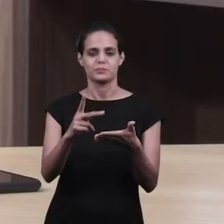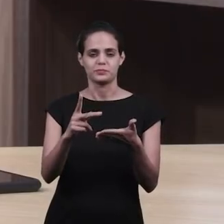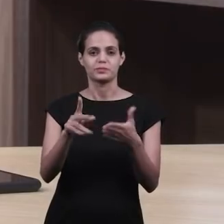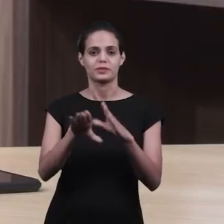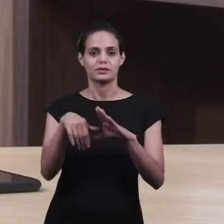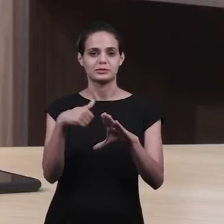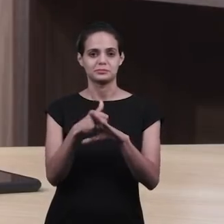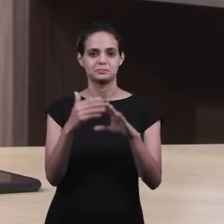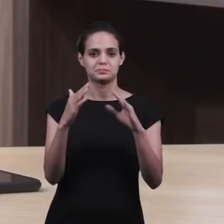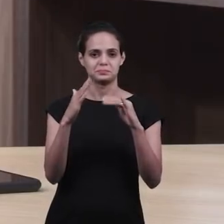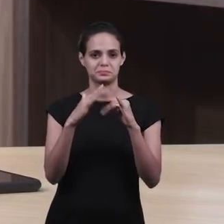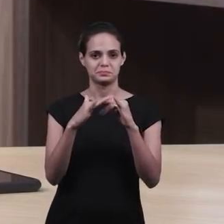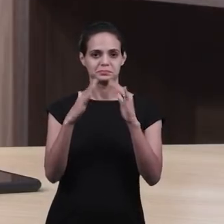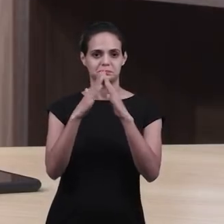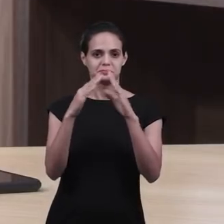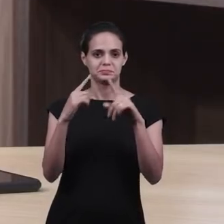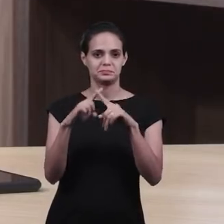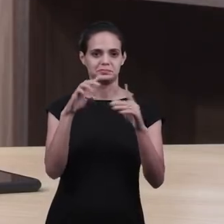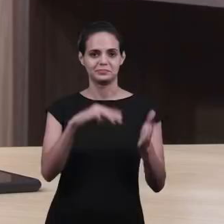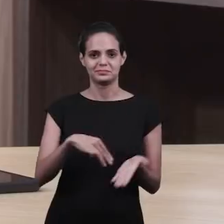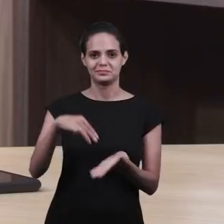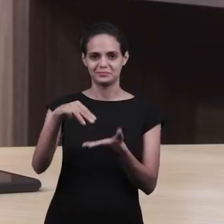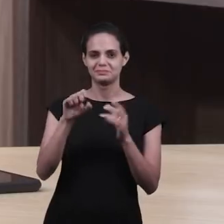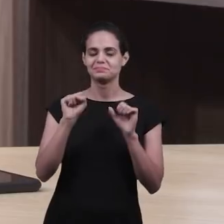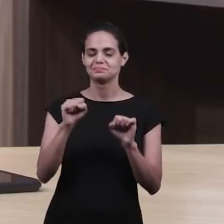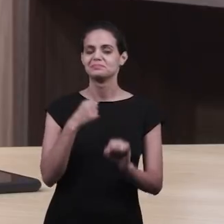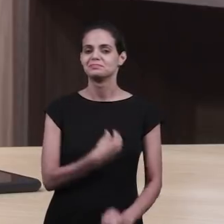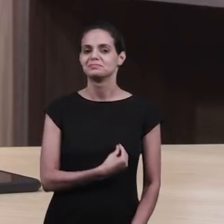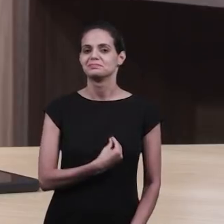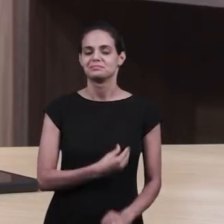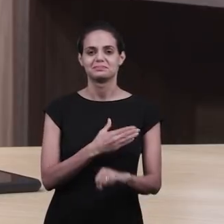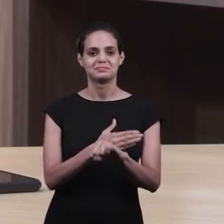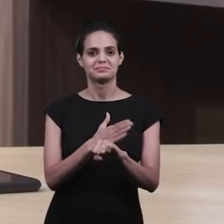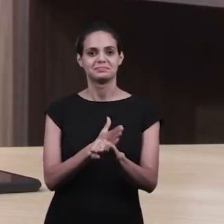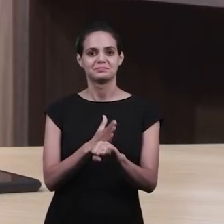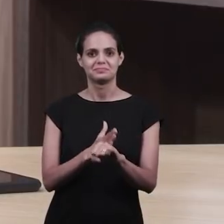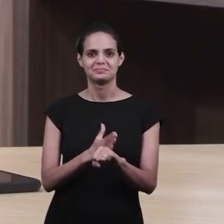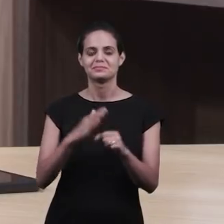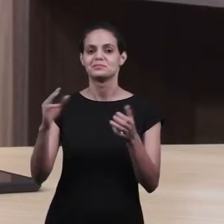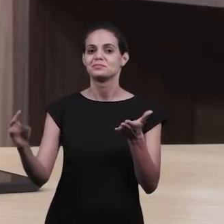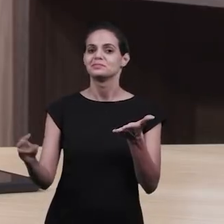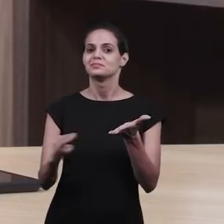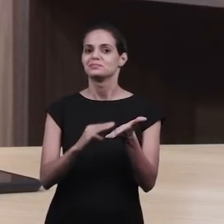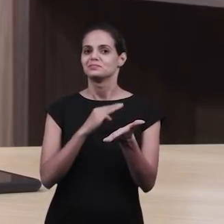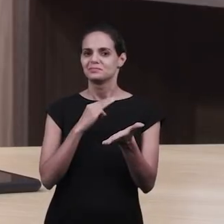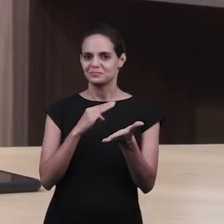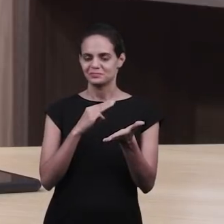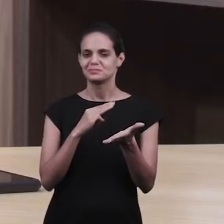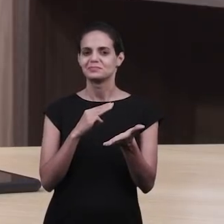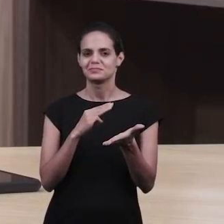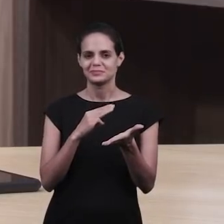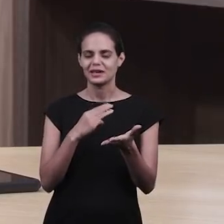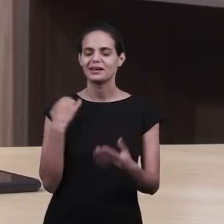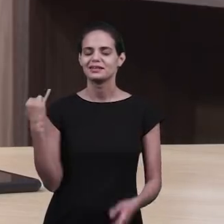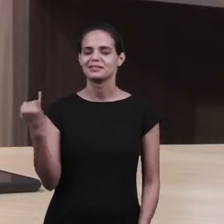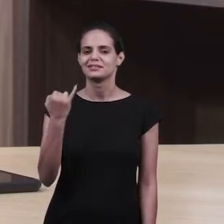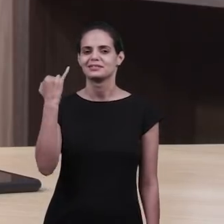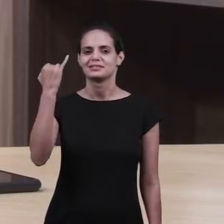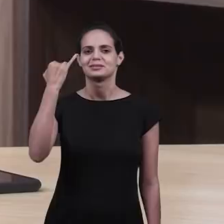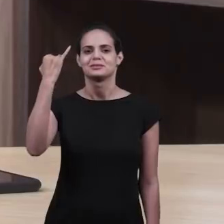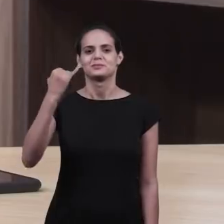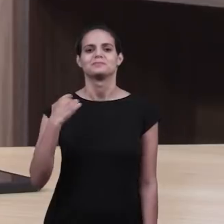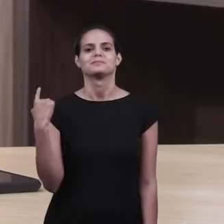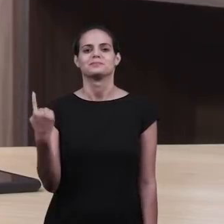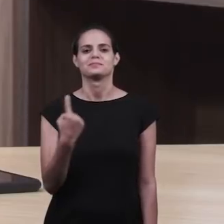nos assistir, pode participar desse momento, pode mandar uma mensagem. Isso é muito interessante para nós. Nós nos alegramos